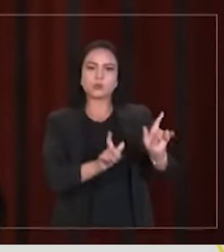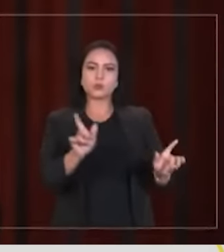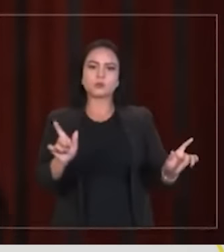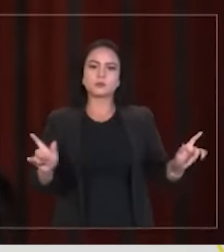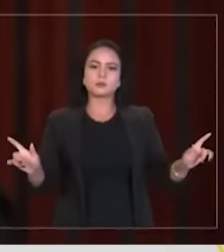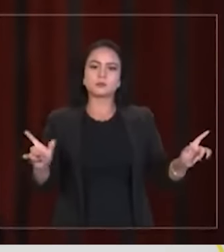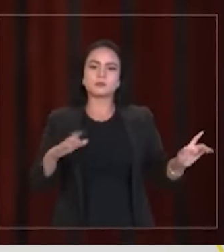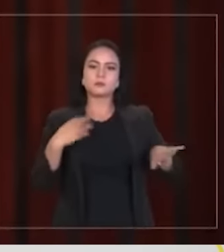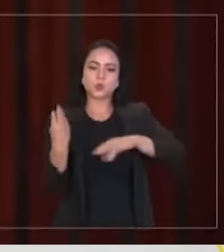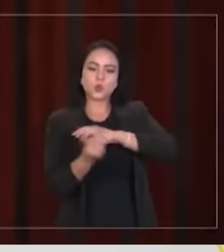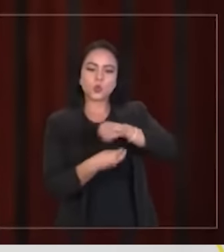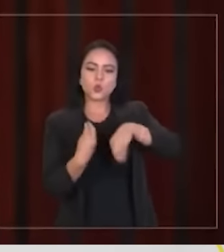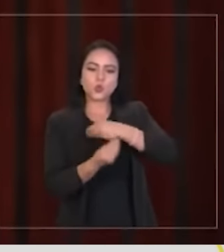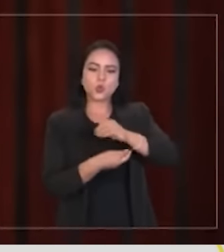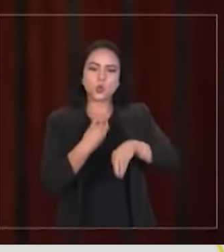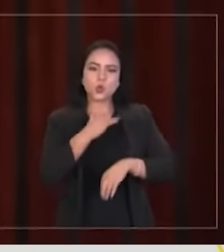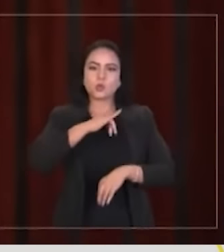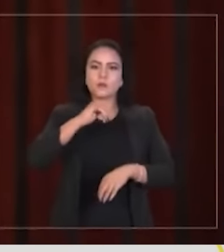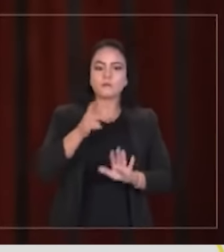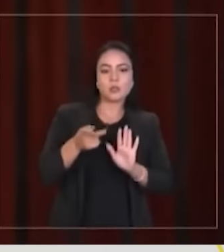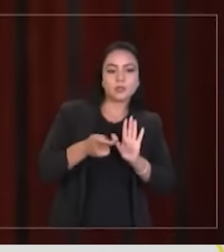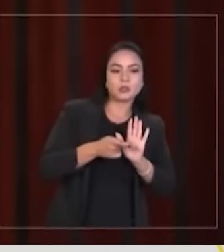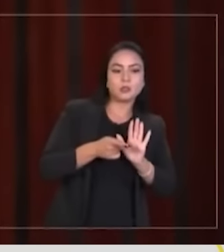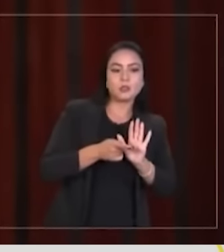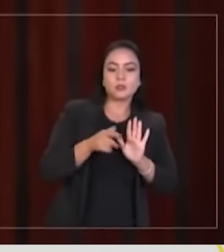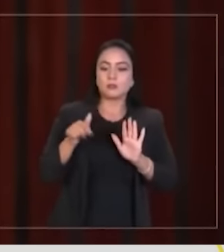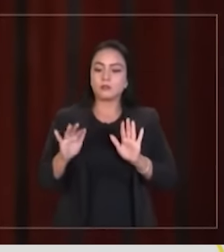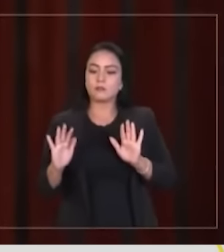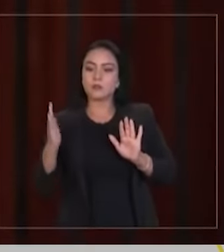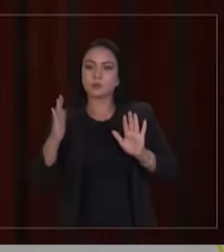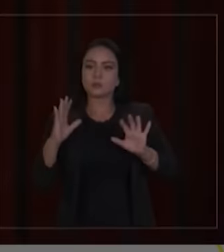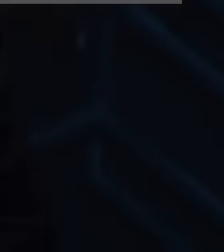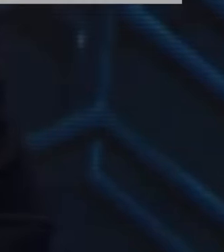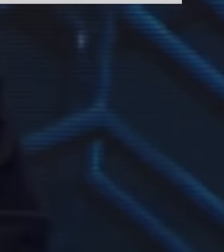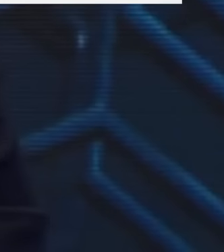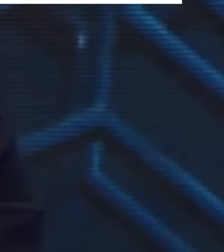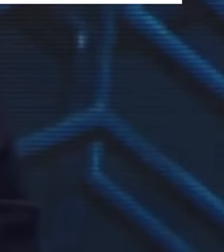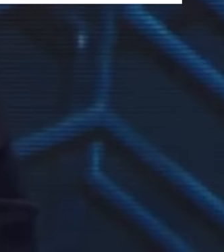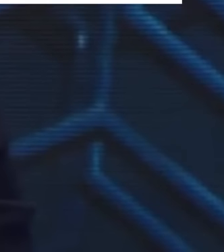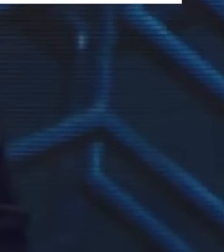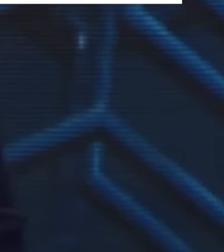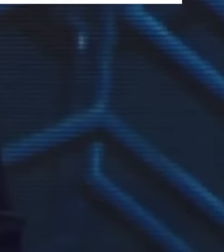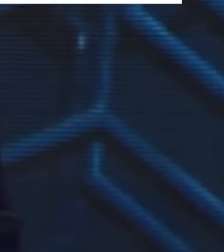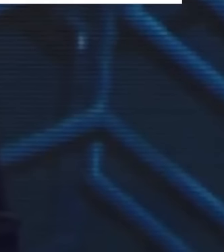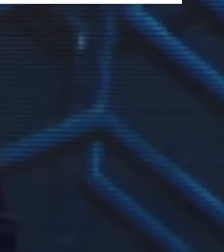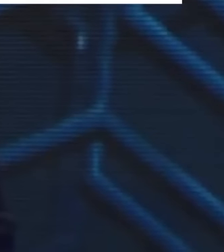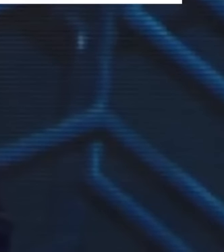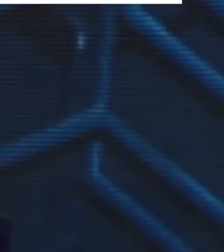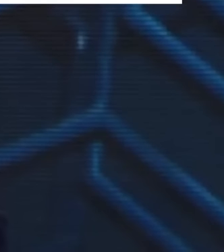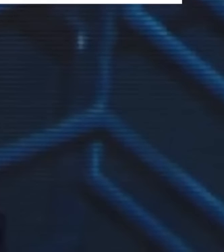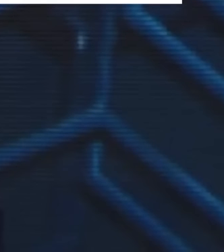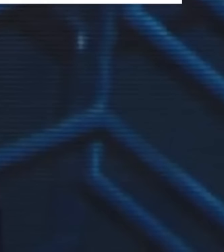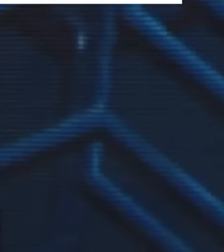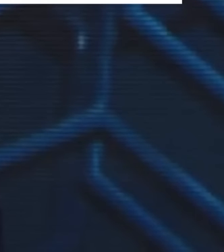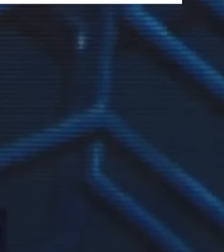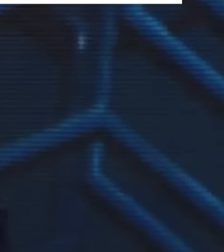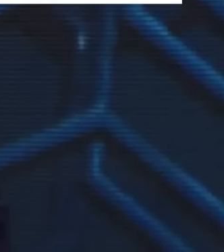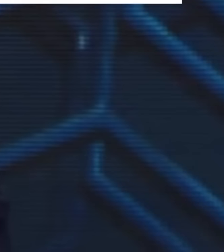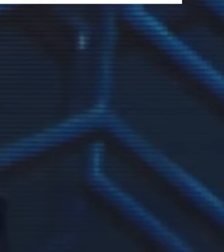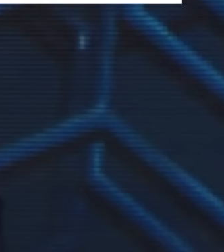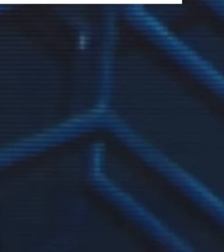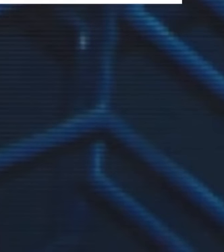e embaralhar o que é notícia verdadeira e o que é notícia fraudulenta. E pessoal, hoje o TRE do Rio de